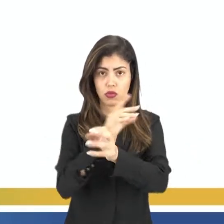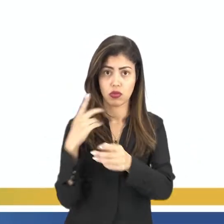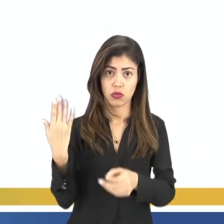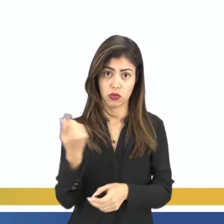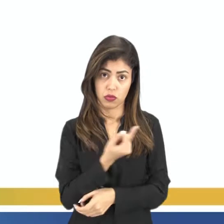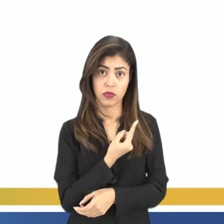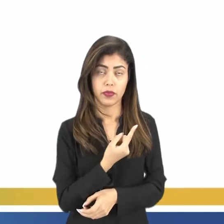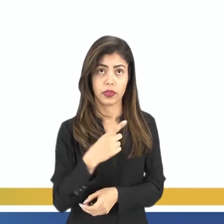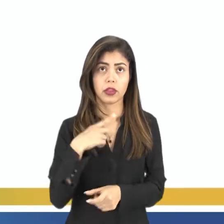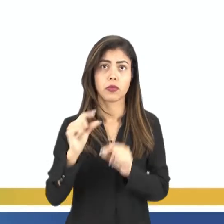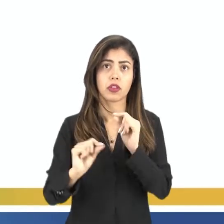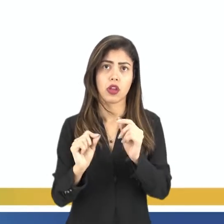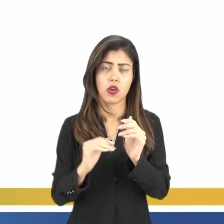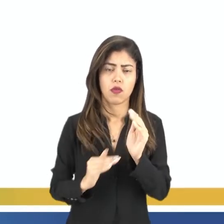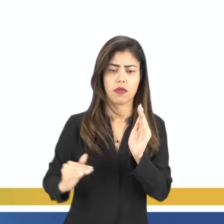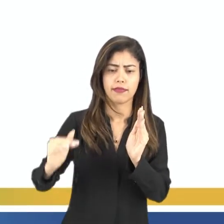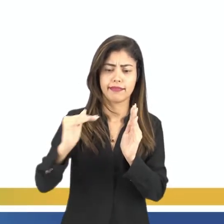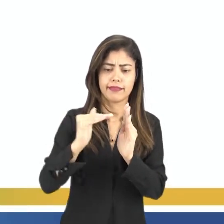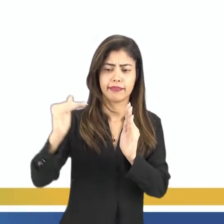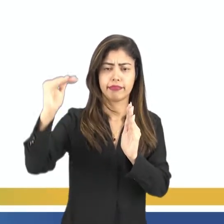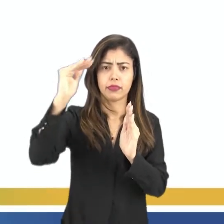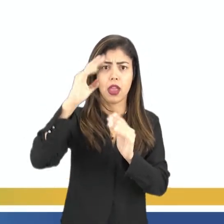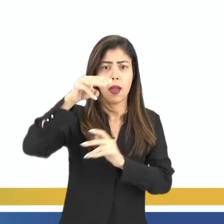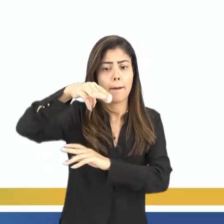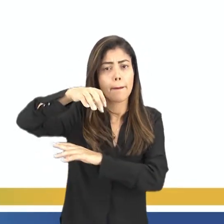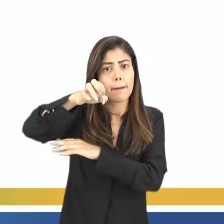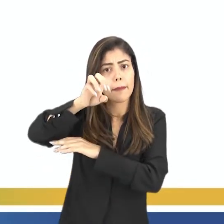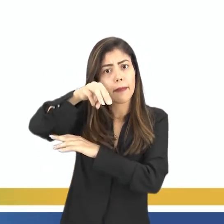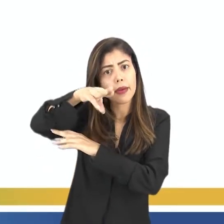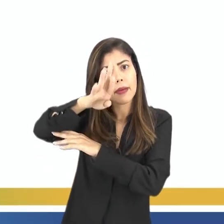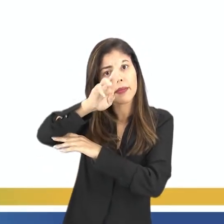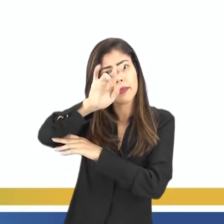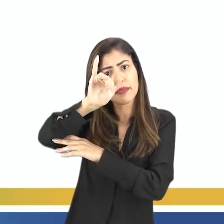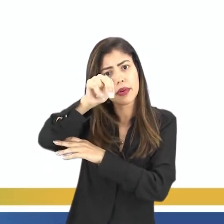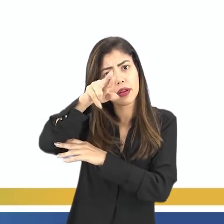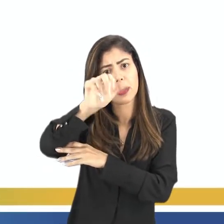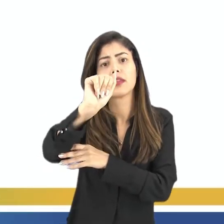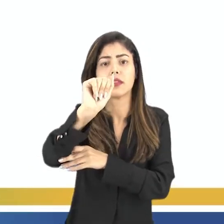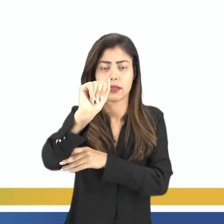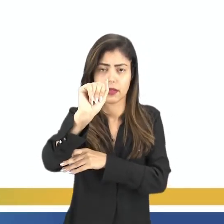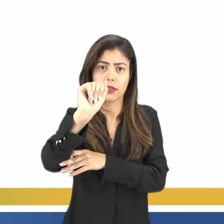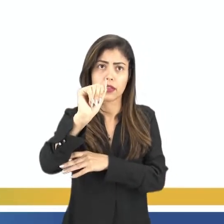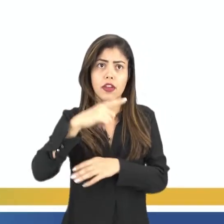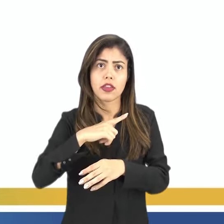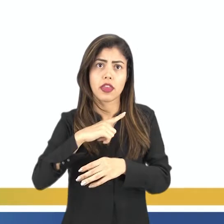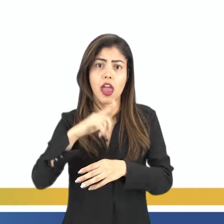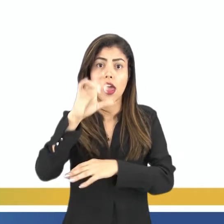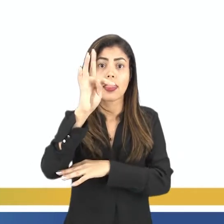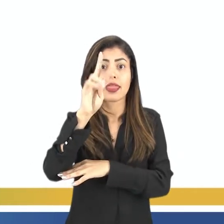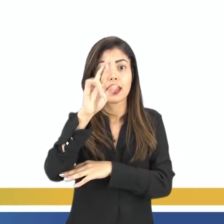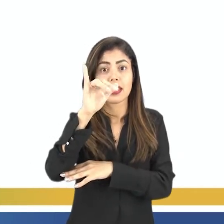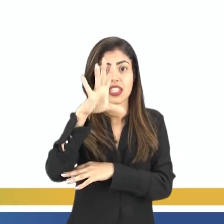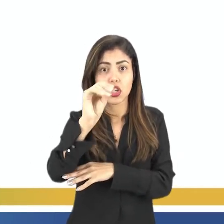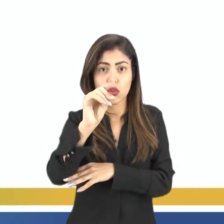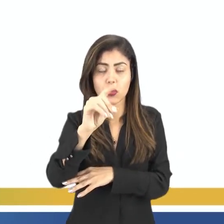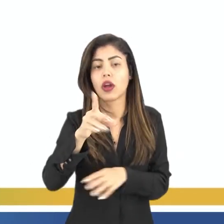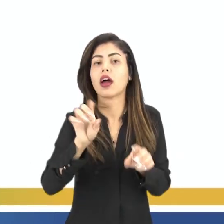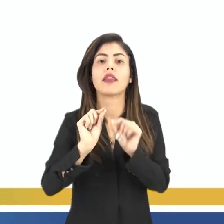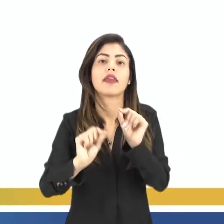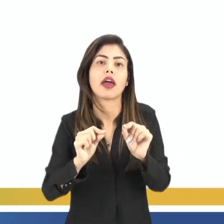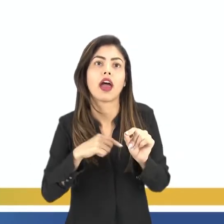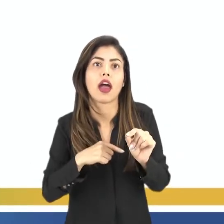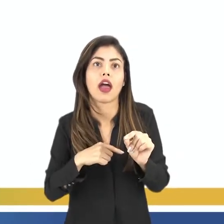nós vamos ter uma camada, uma membrana, né? Uma membranazinha, como se fosse a camada, de tecido fibroso, que ele